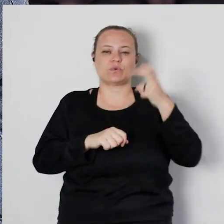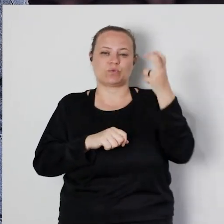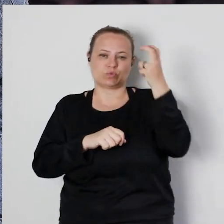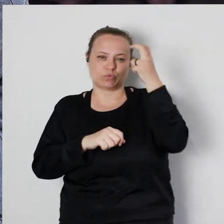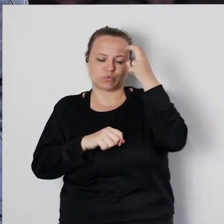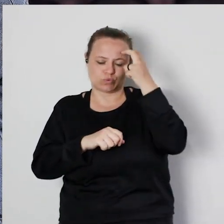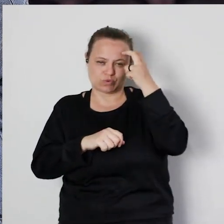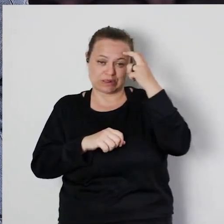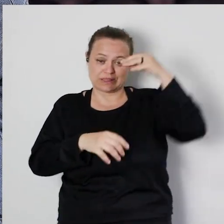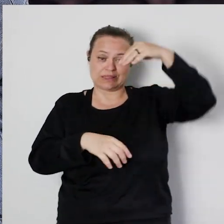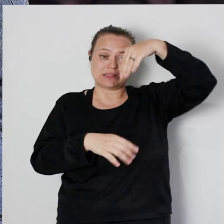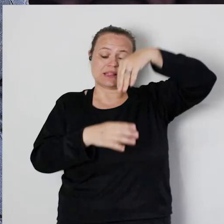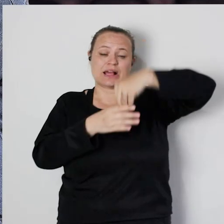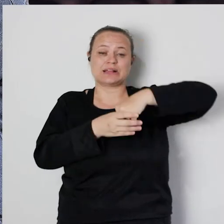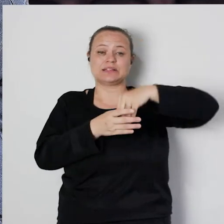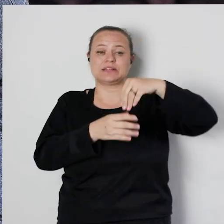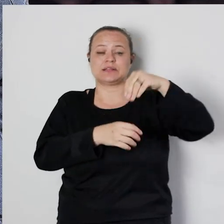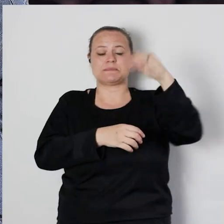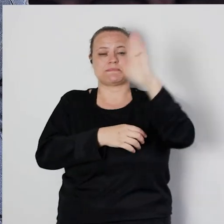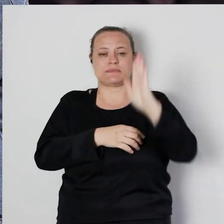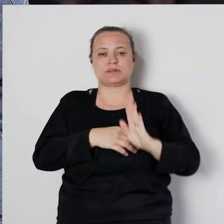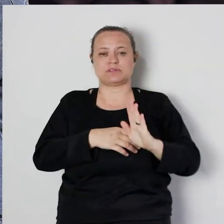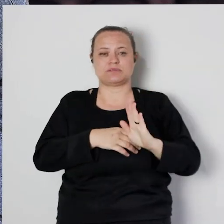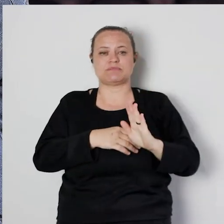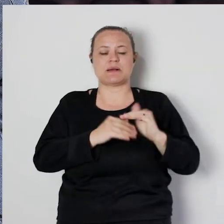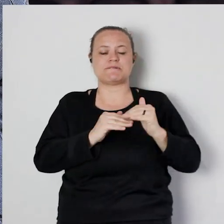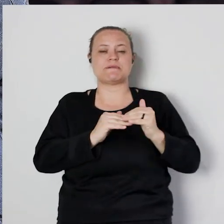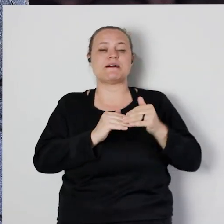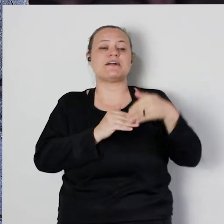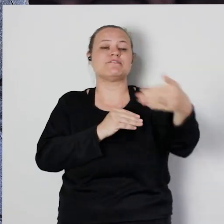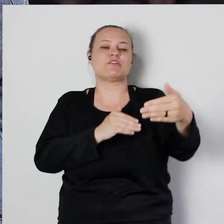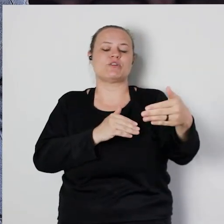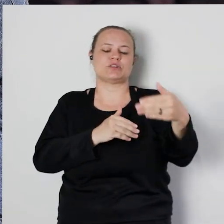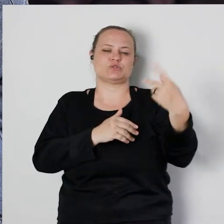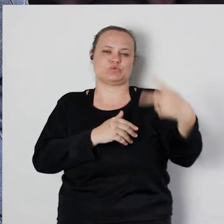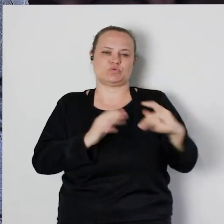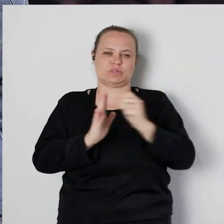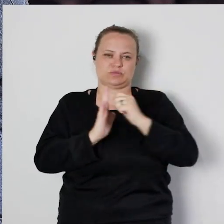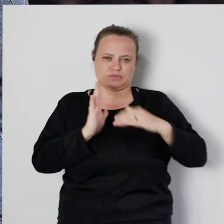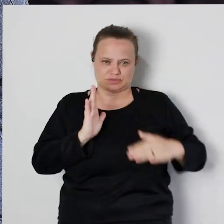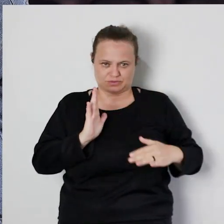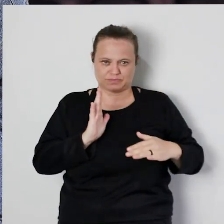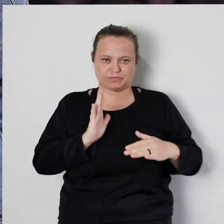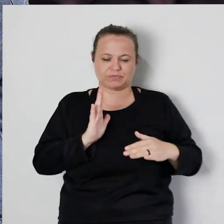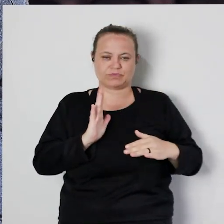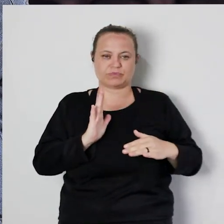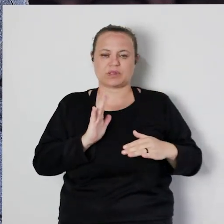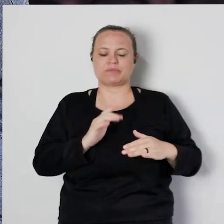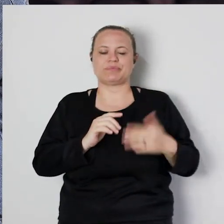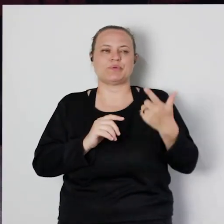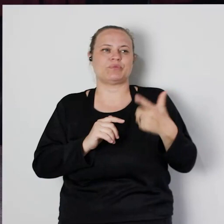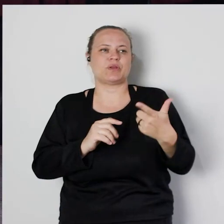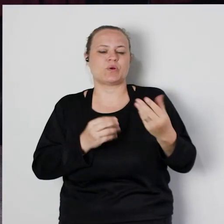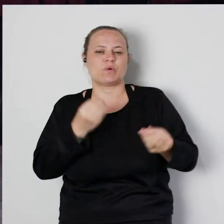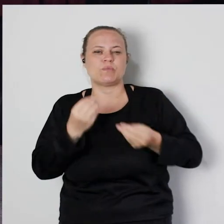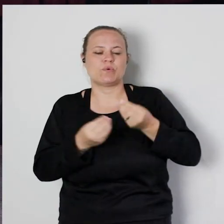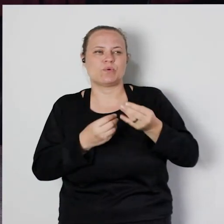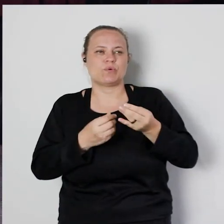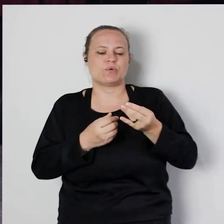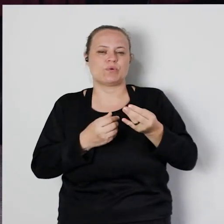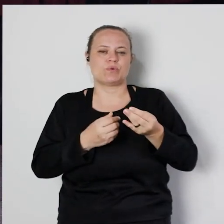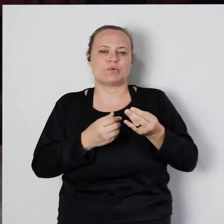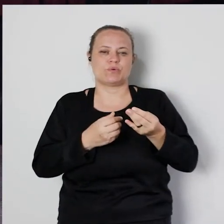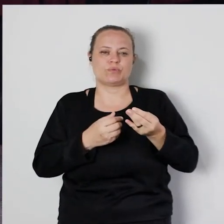articulação das pessoas que fazem a cultura no país para além da sua